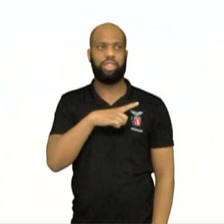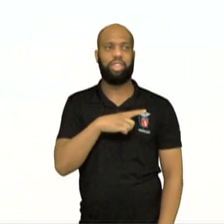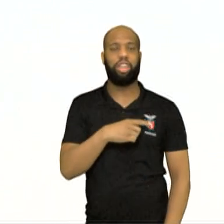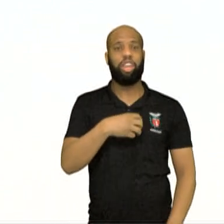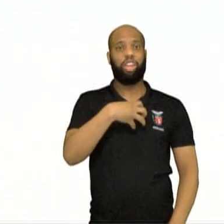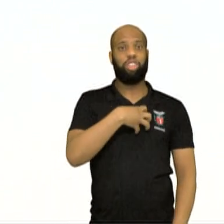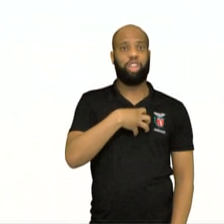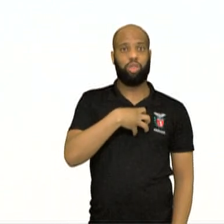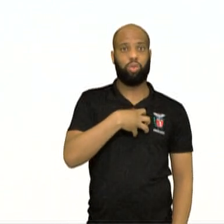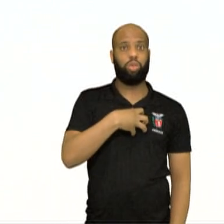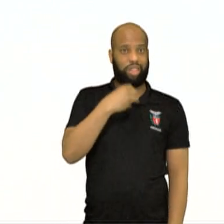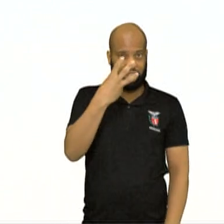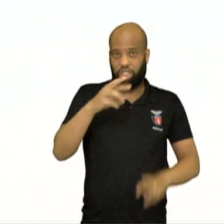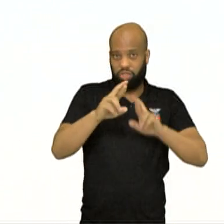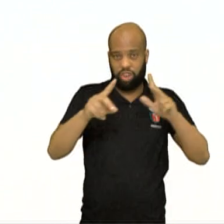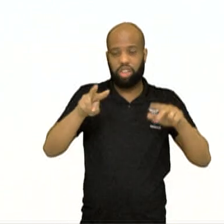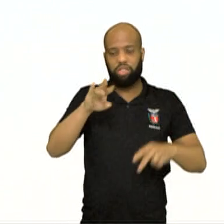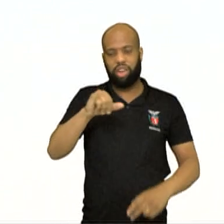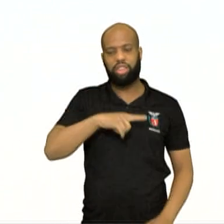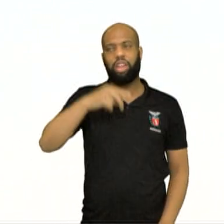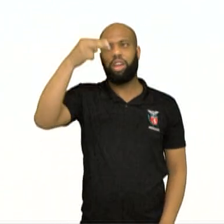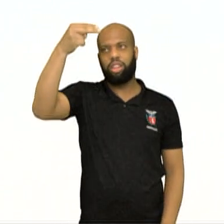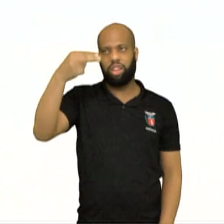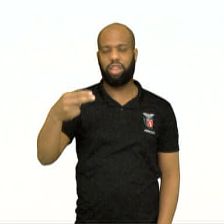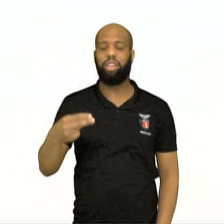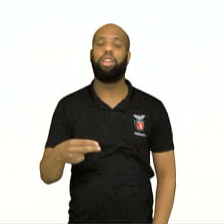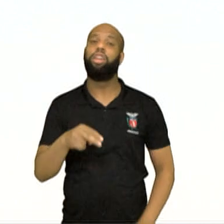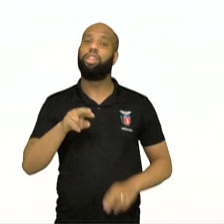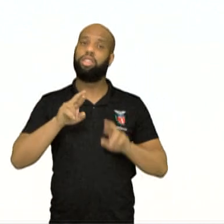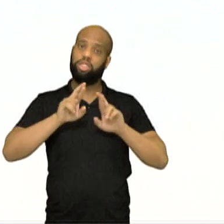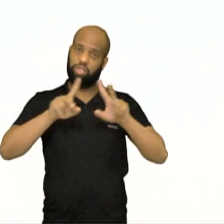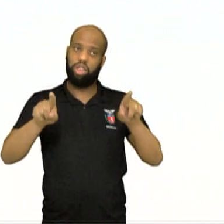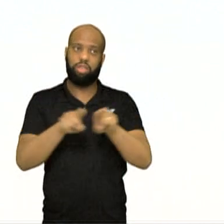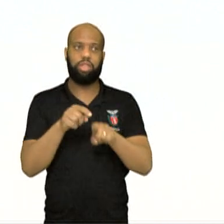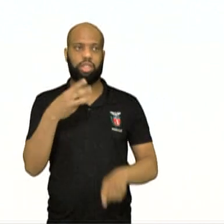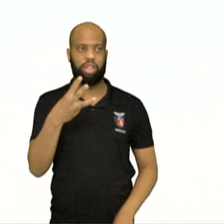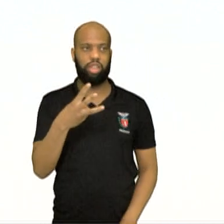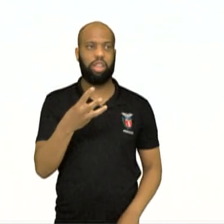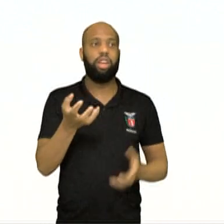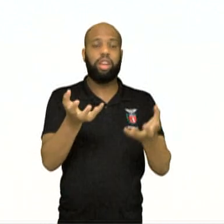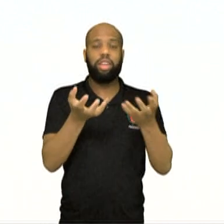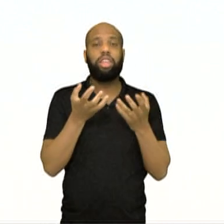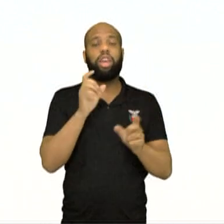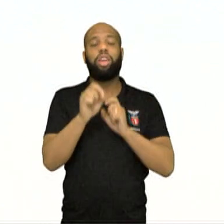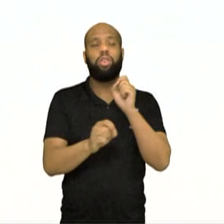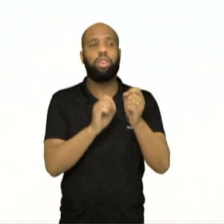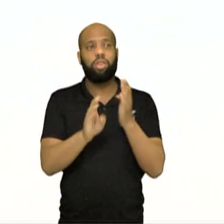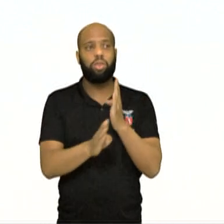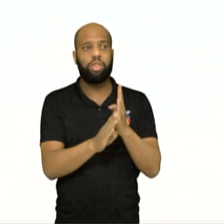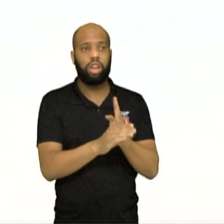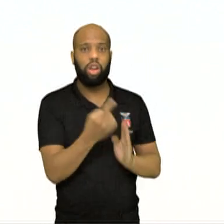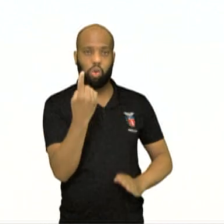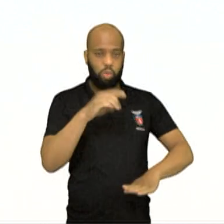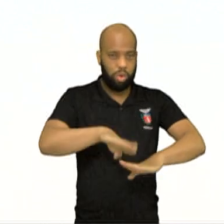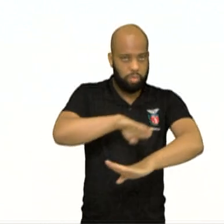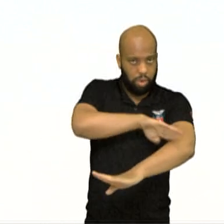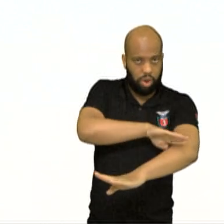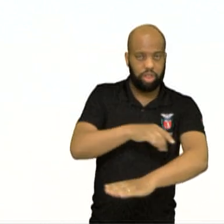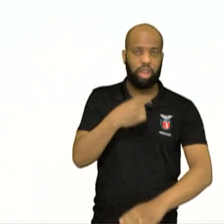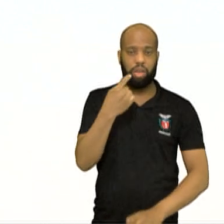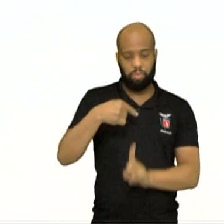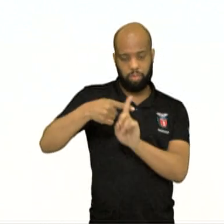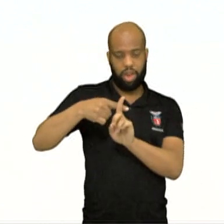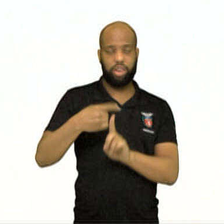igualdades, né? No final, o que precisa resolver? Uma bota mais 1